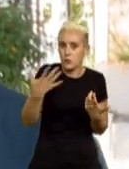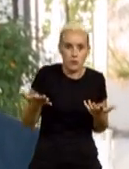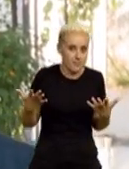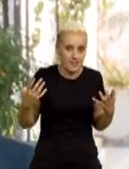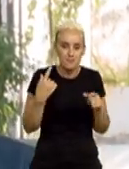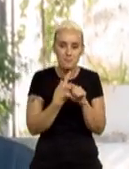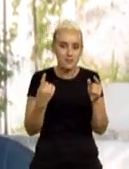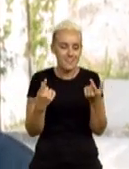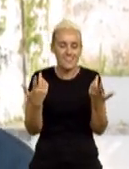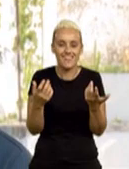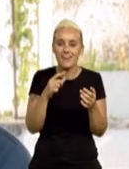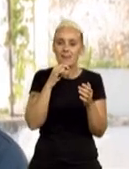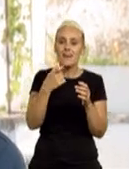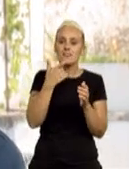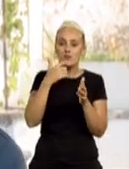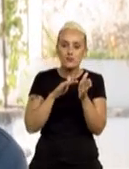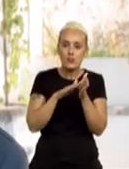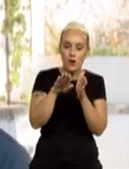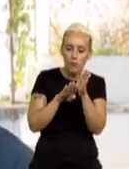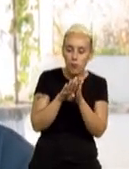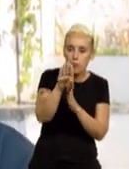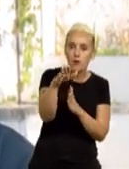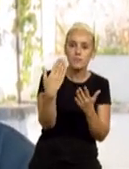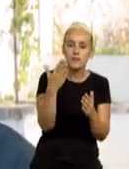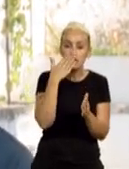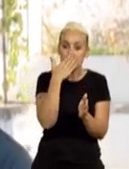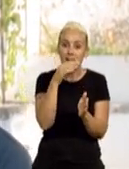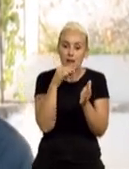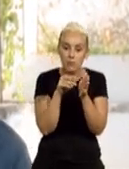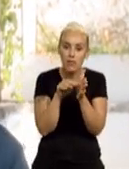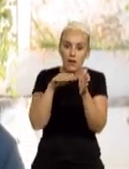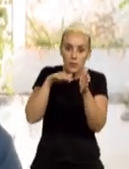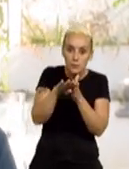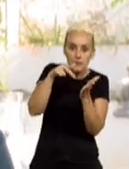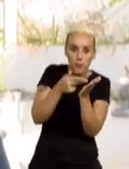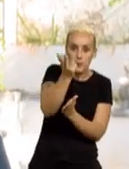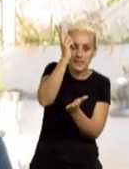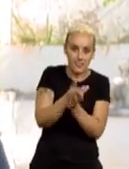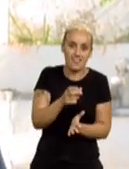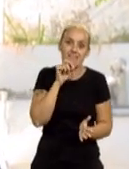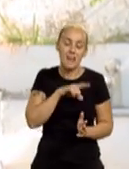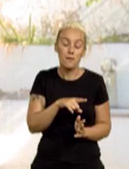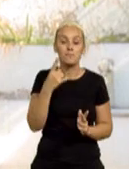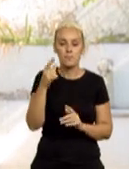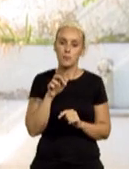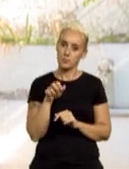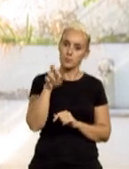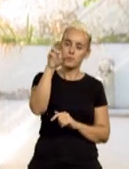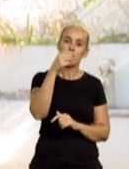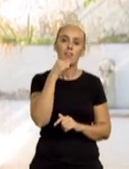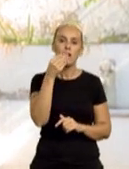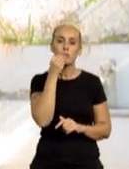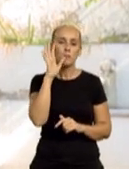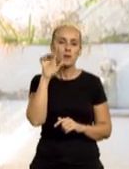chão é muito escorregadio, então quando está um bocado de umidade no inverno é muito, muito perigoso, mas subia aquele bocadinho e ia almoçar, normalmente